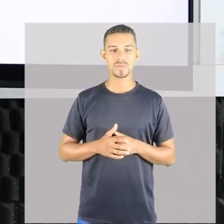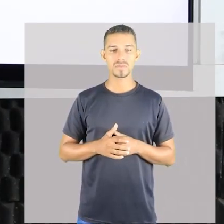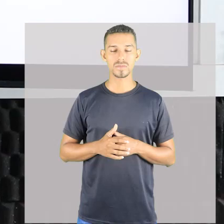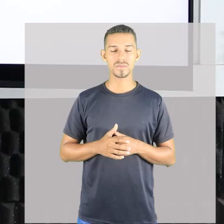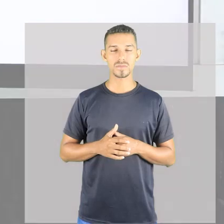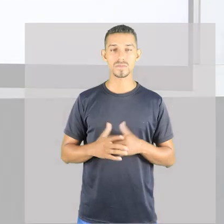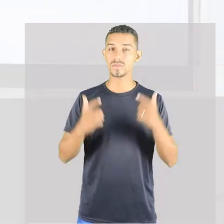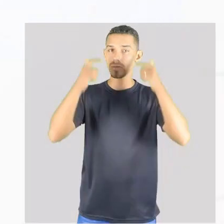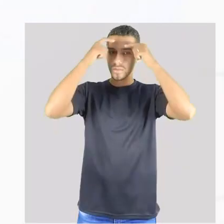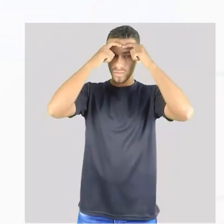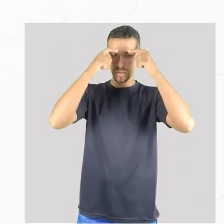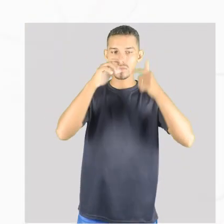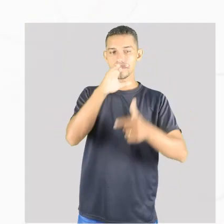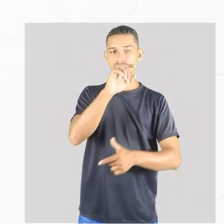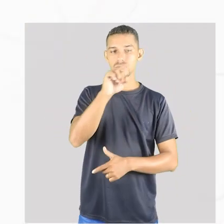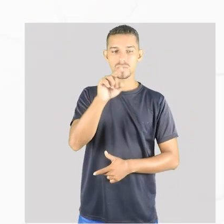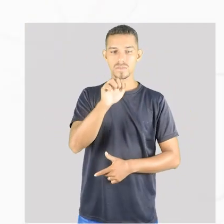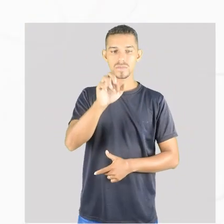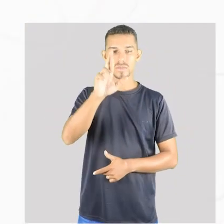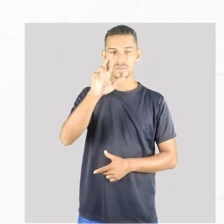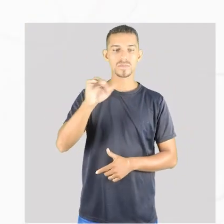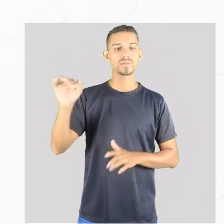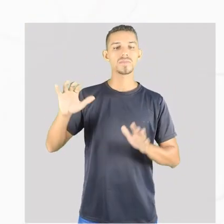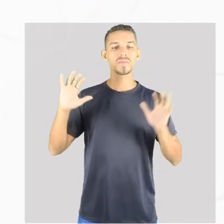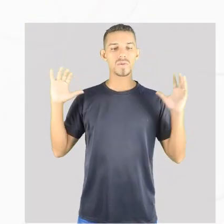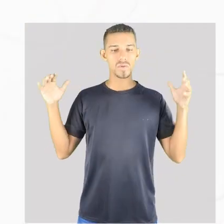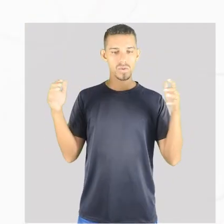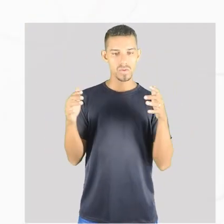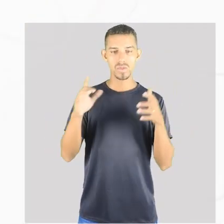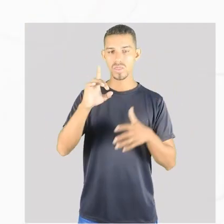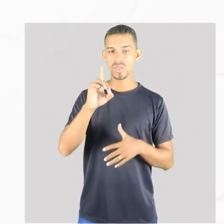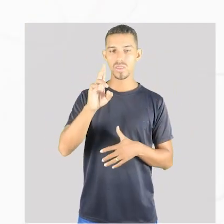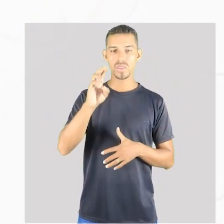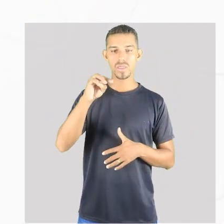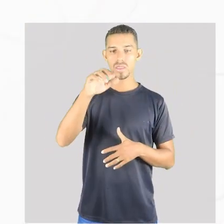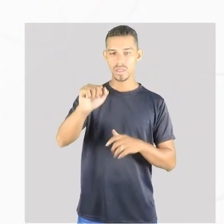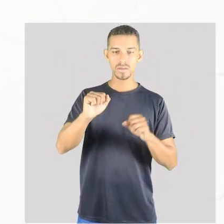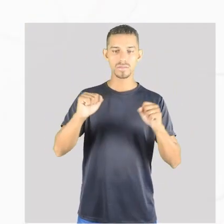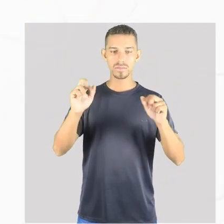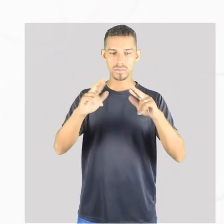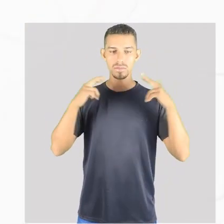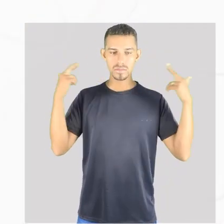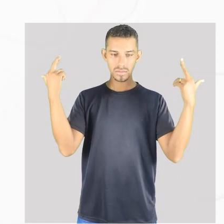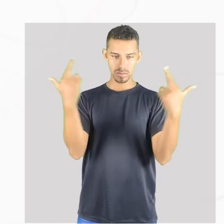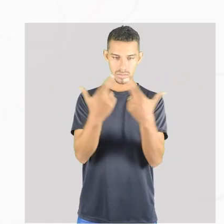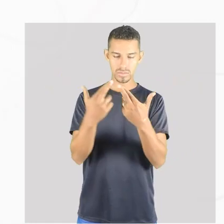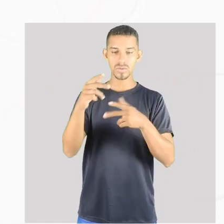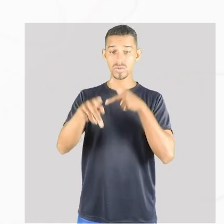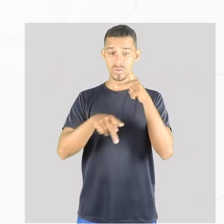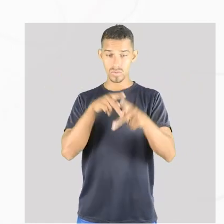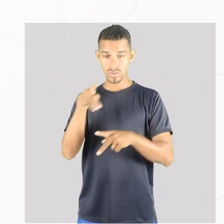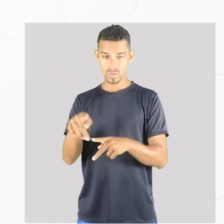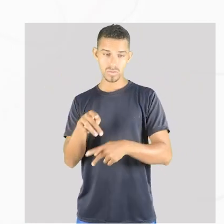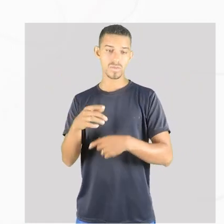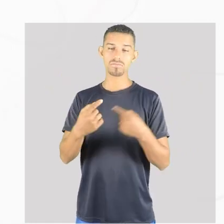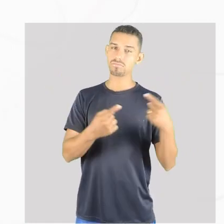O czar convoca a Duma, uma assembleia composta por representantes do povo, predominantemente nobres e burgueses, e